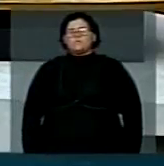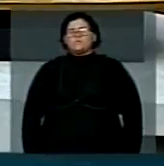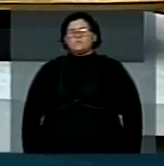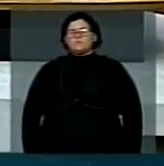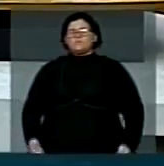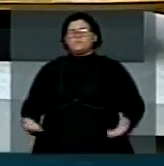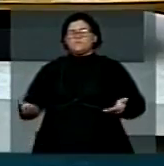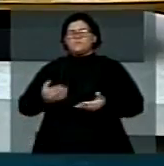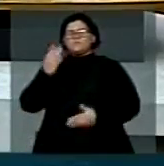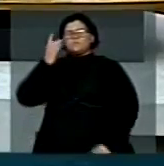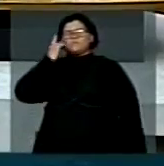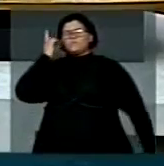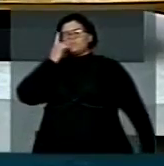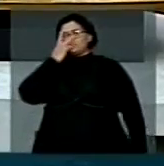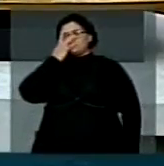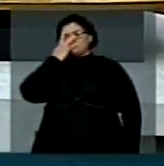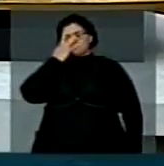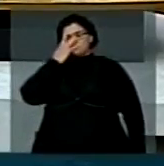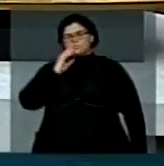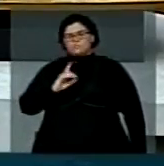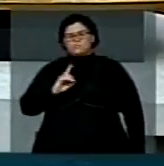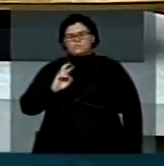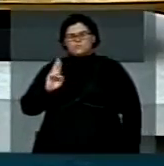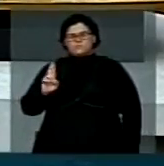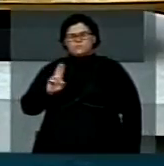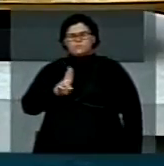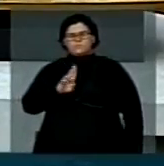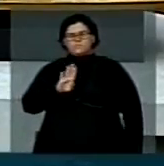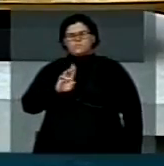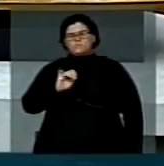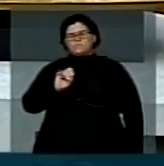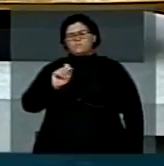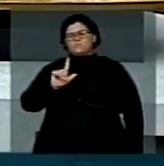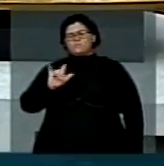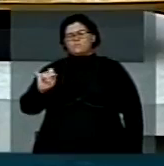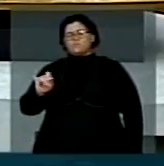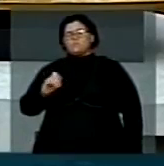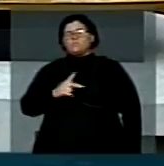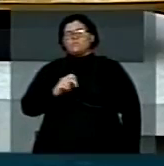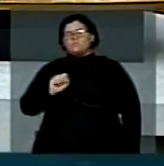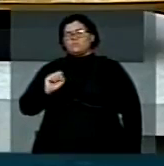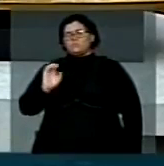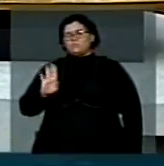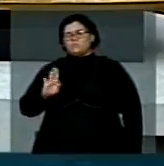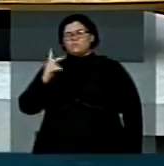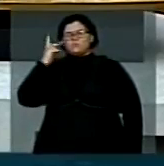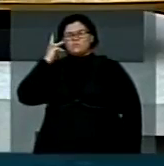a palavra o ilustre deputado Dr. Biali, PSB São Paulo.